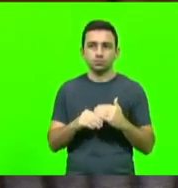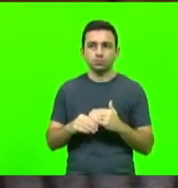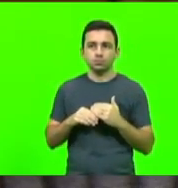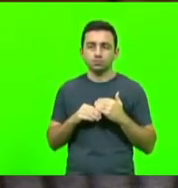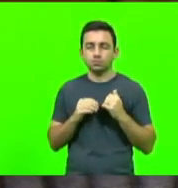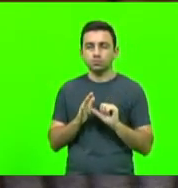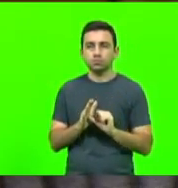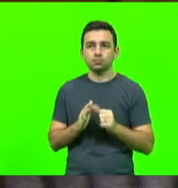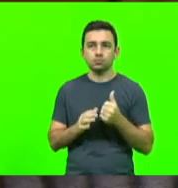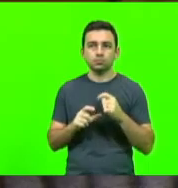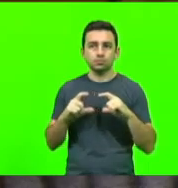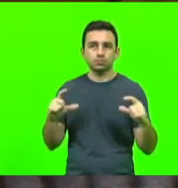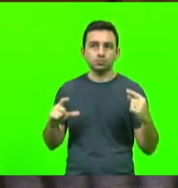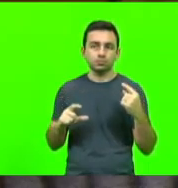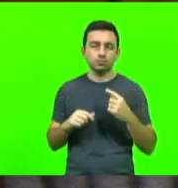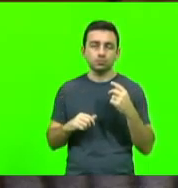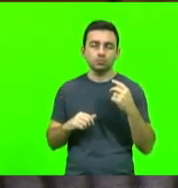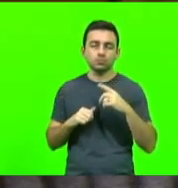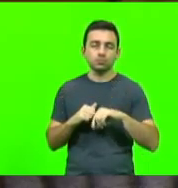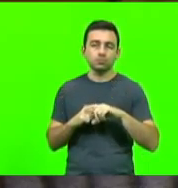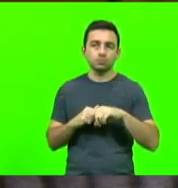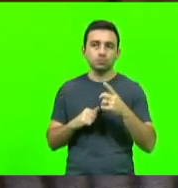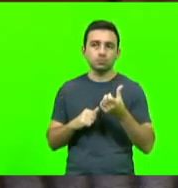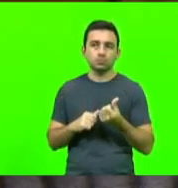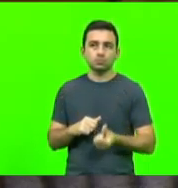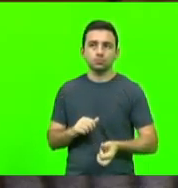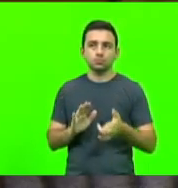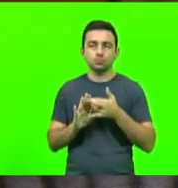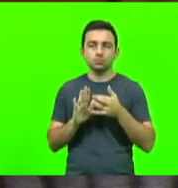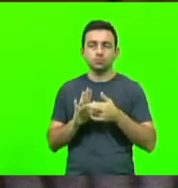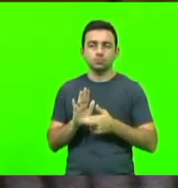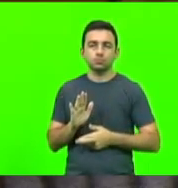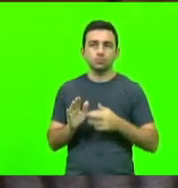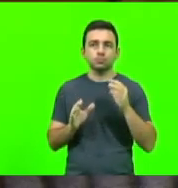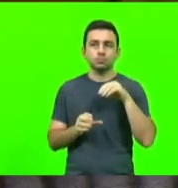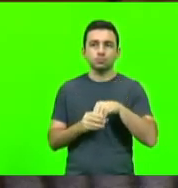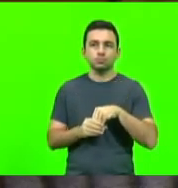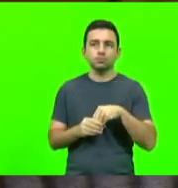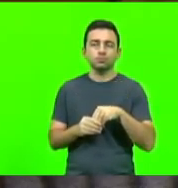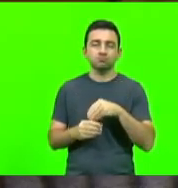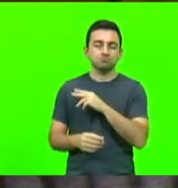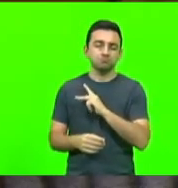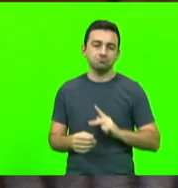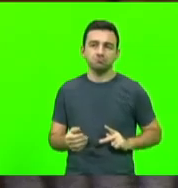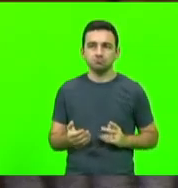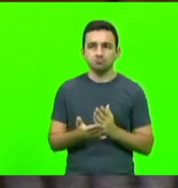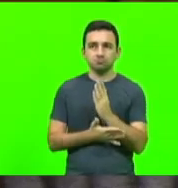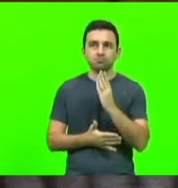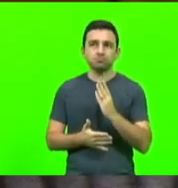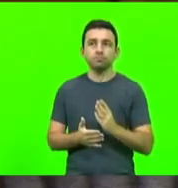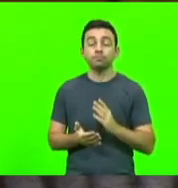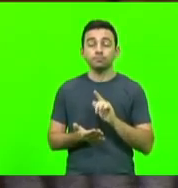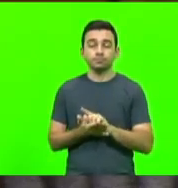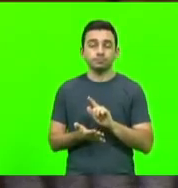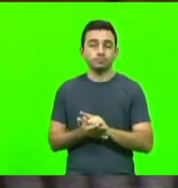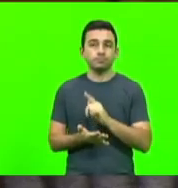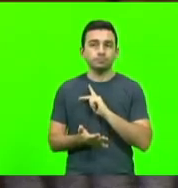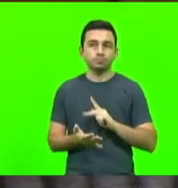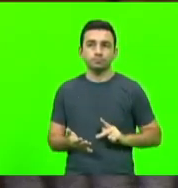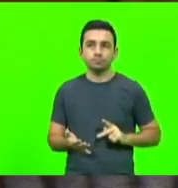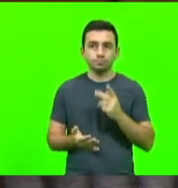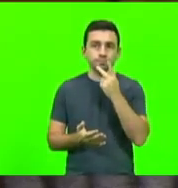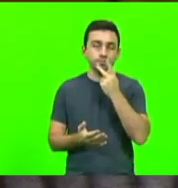o parágrafo 1º do artigo 106 do Regimento Interno, o senhor presidente deu a por aprovada. Expediente. O senhor presidente solicitou que,